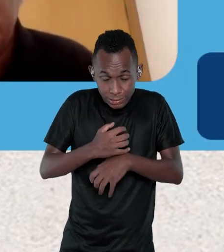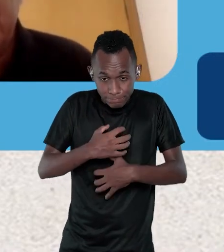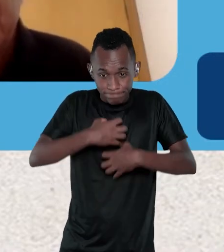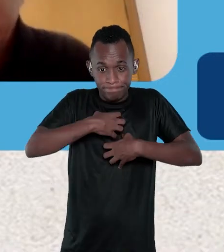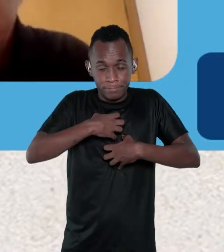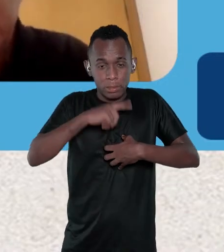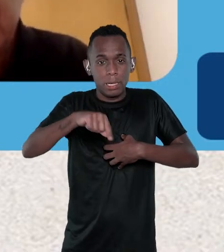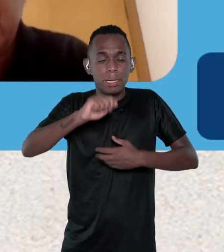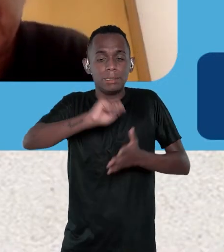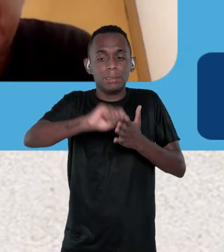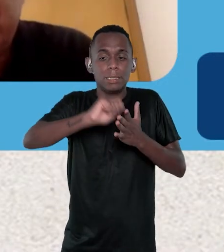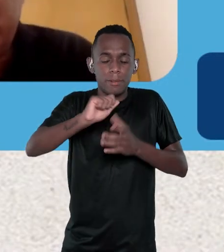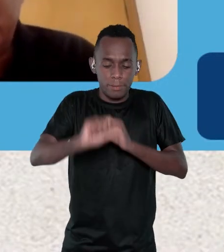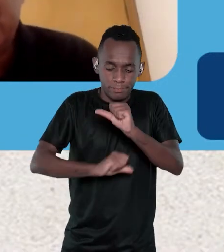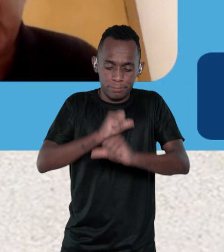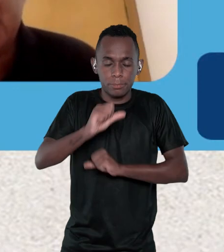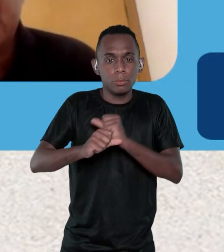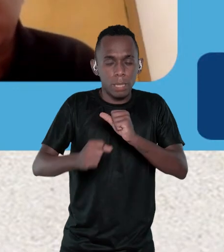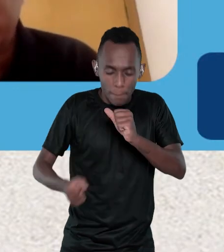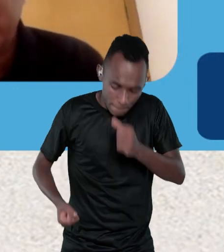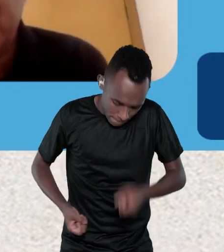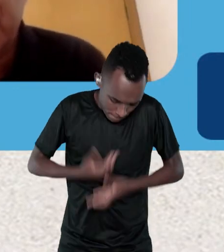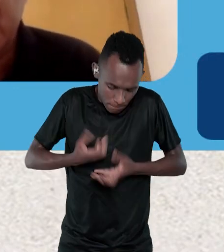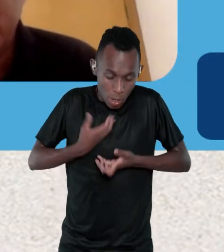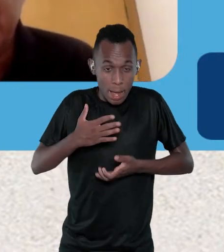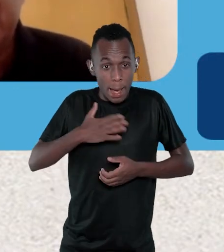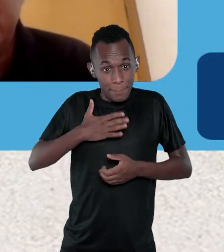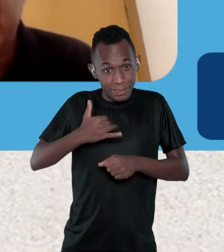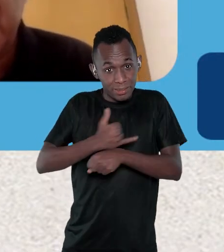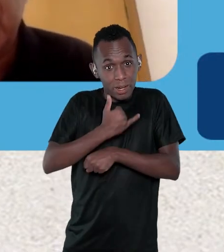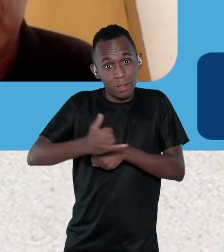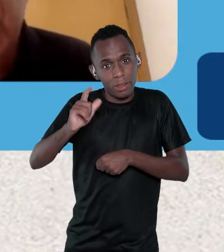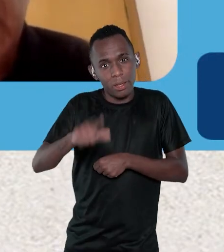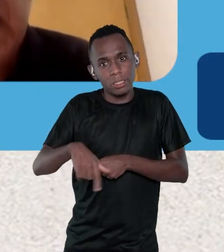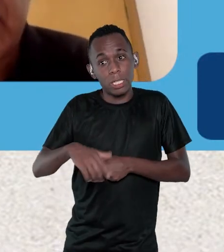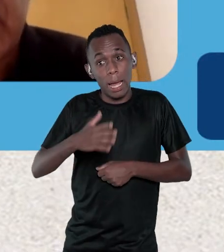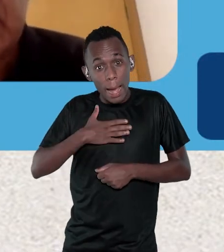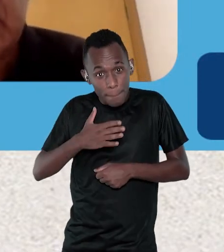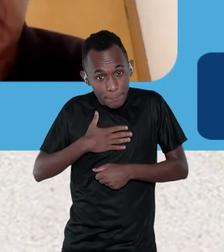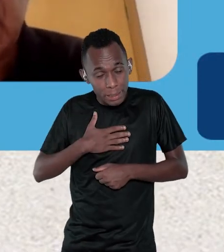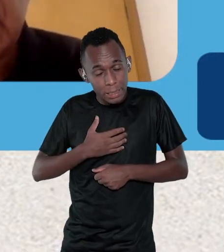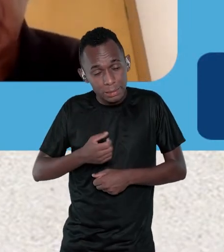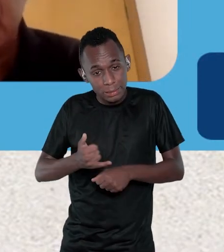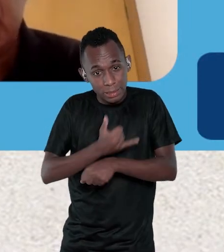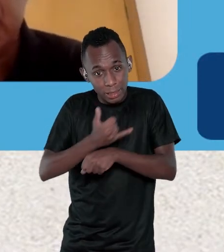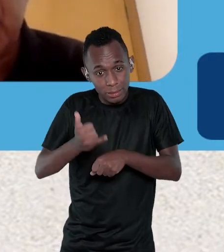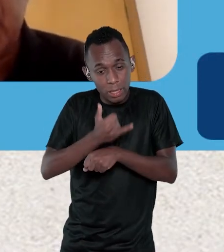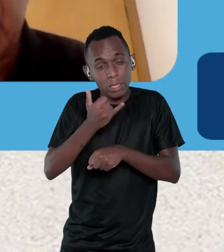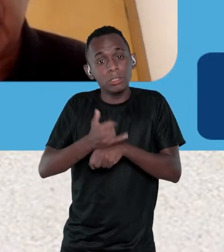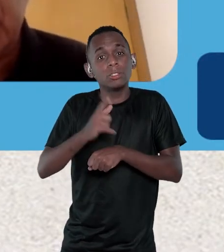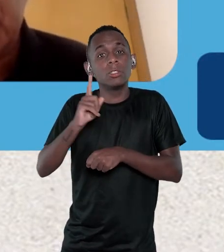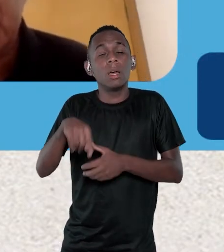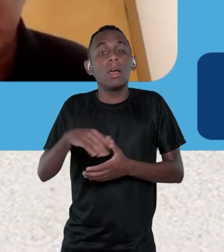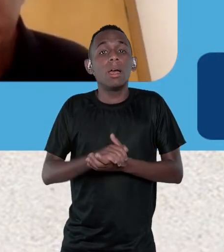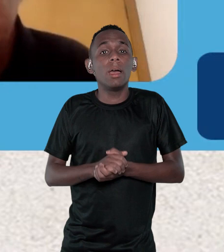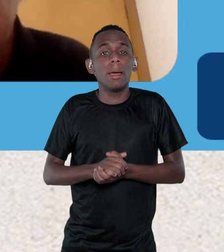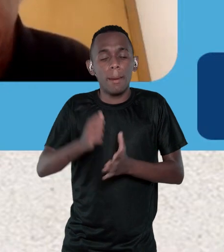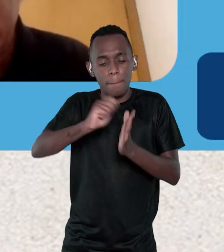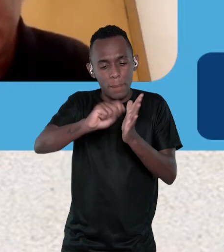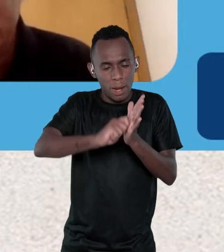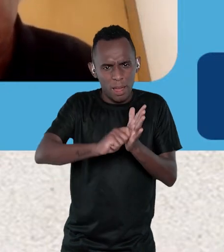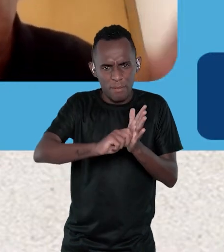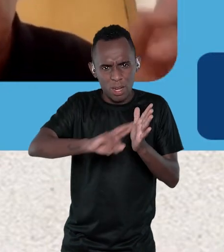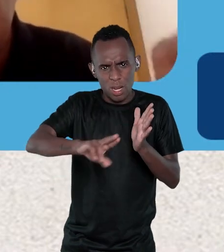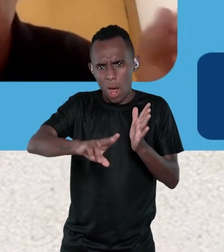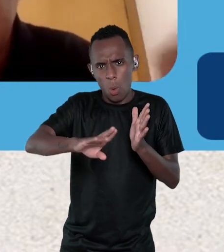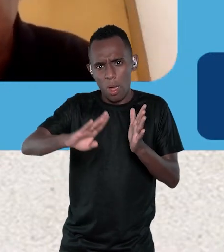E falei, aí a minha forma de reação foi fazendo poema. A minha arma é essa, são as palavras. Não